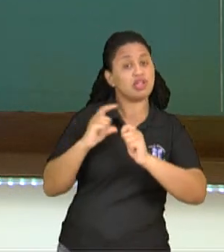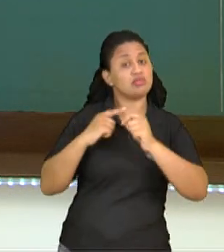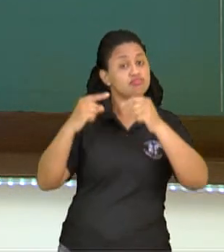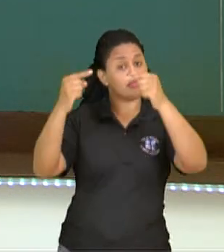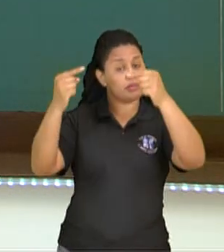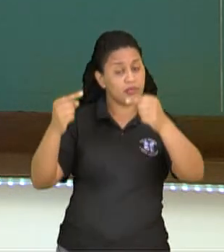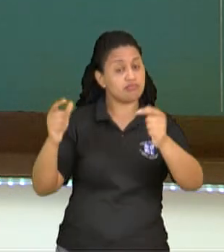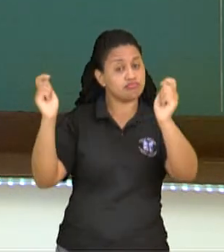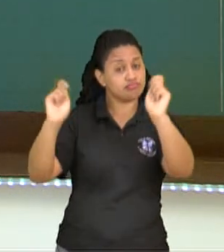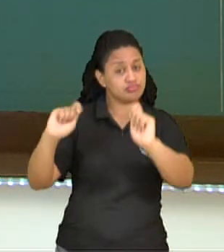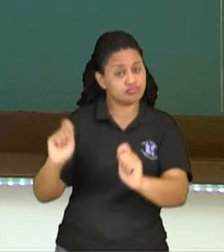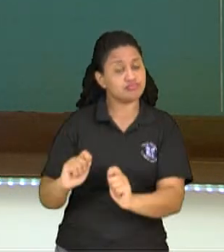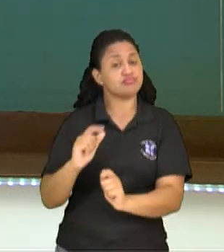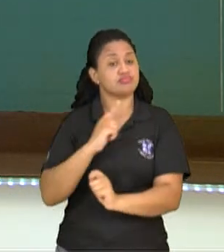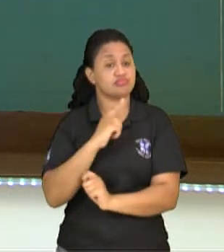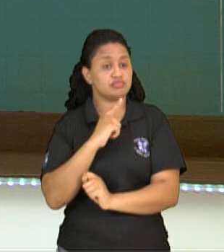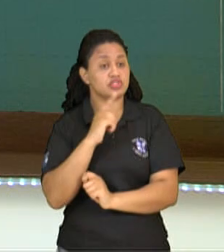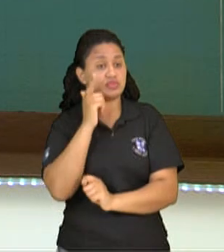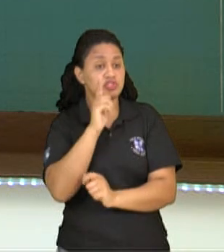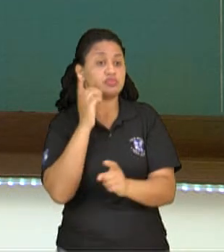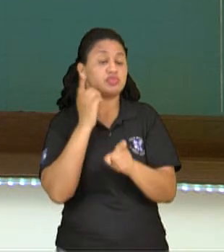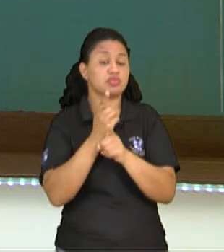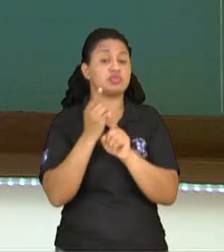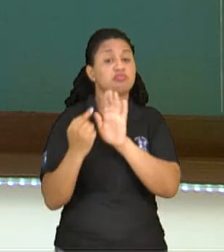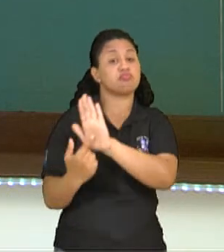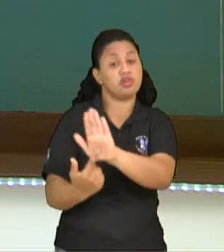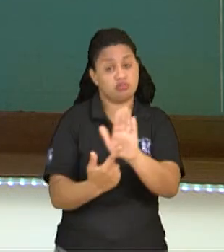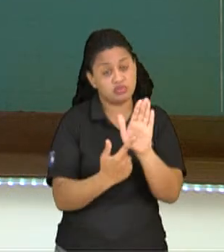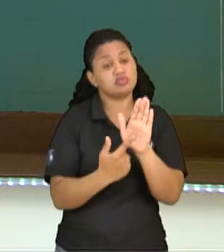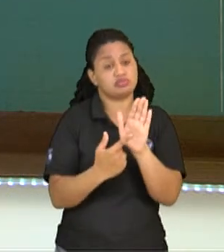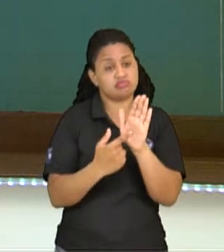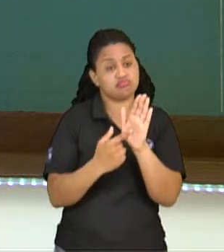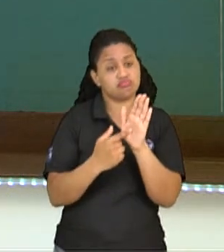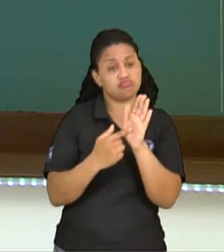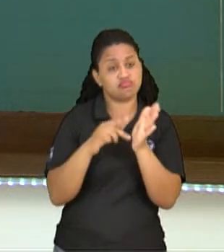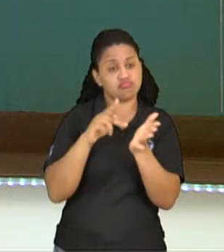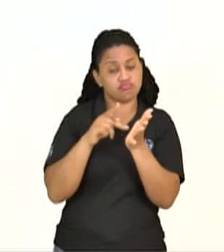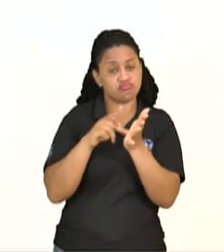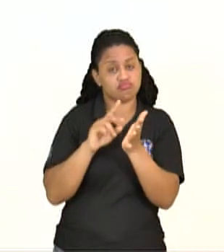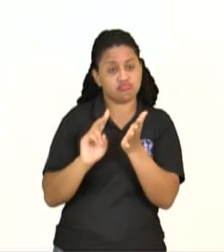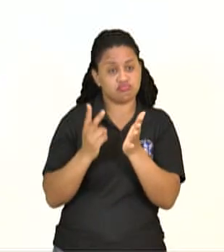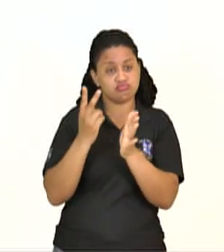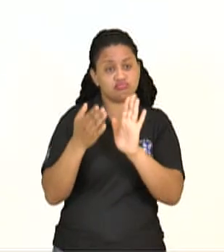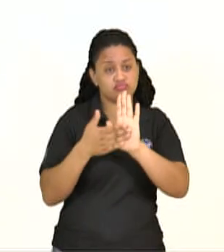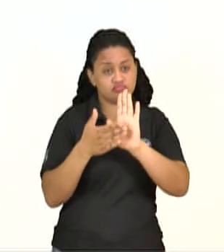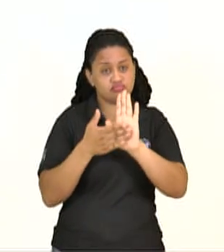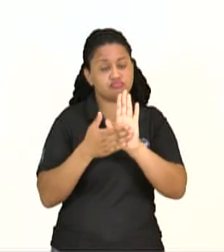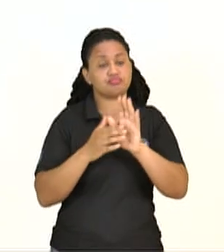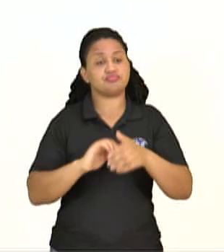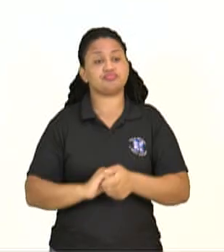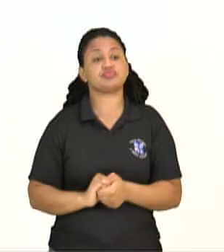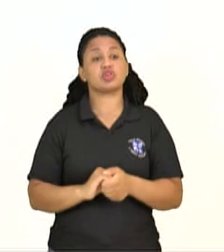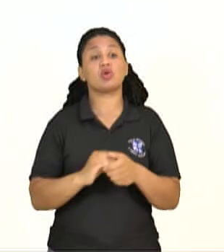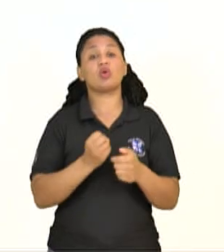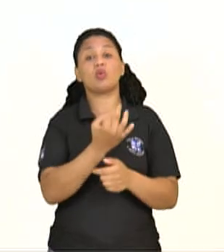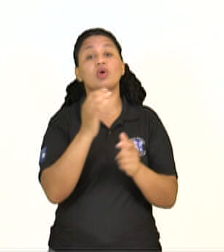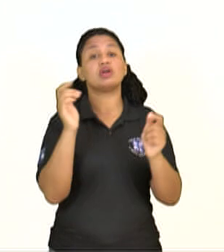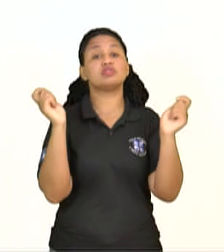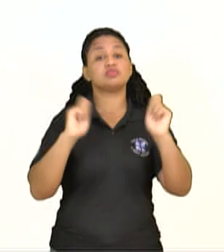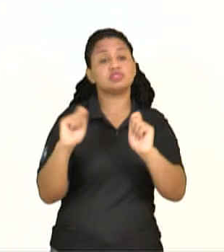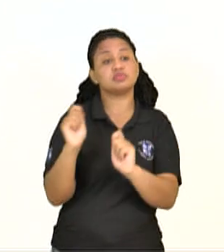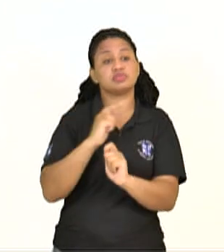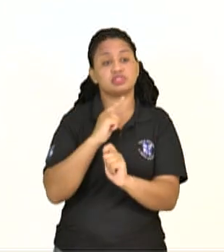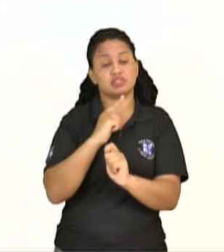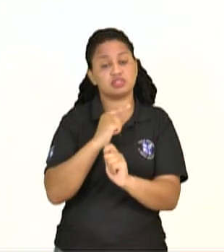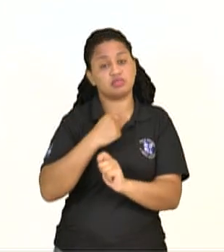possibilidades que elas podem ser identificadas para mostrar, né, que isso é válido. Então, assim, quais que são essas possibilidades para a